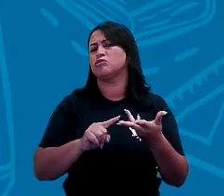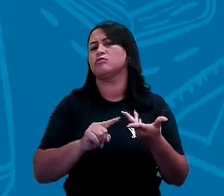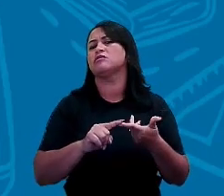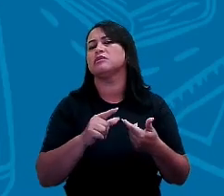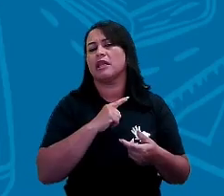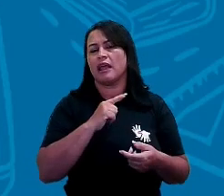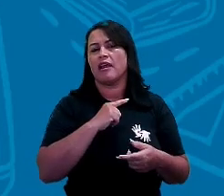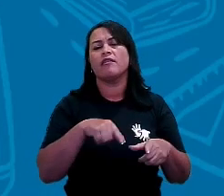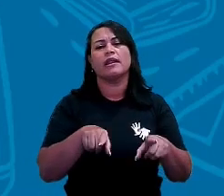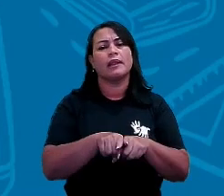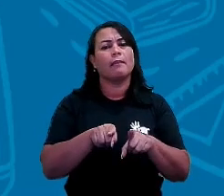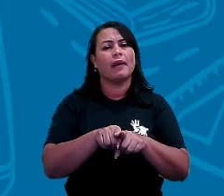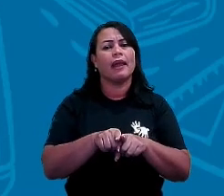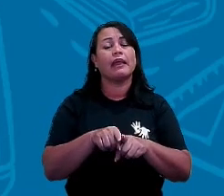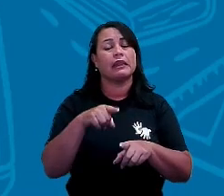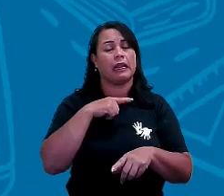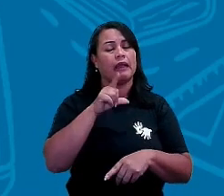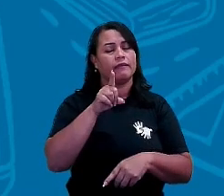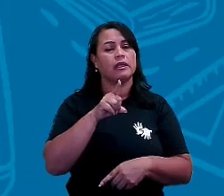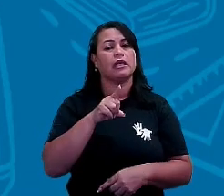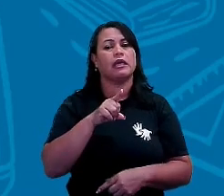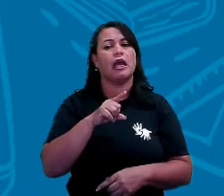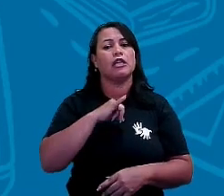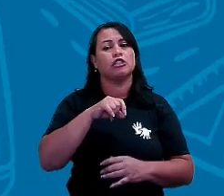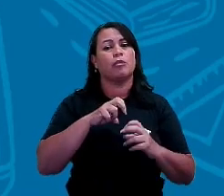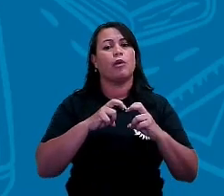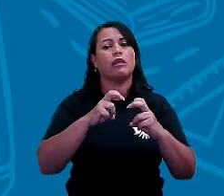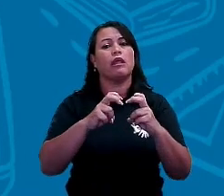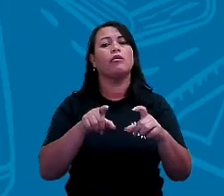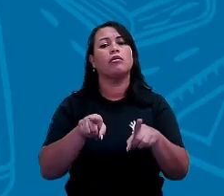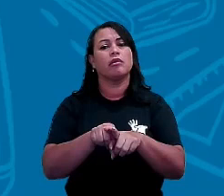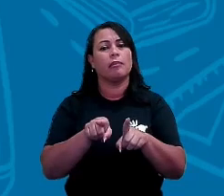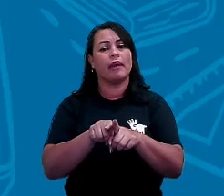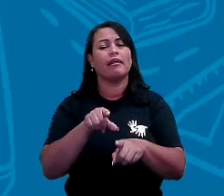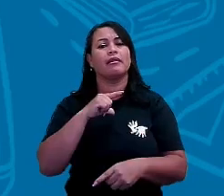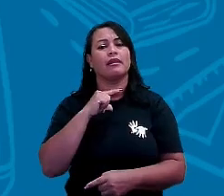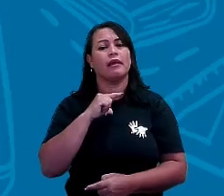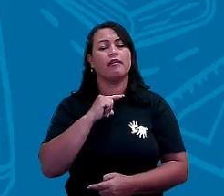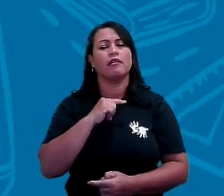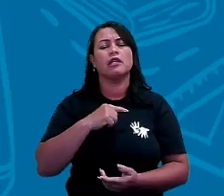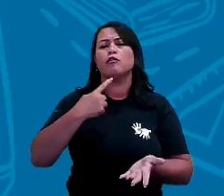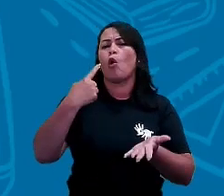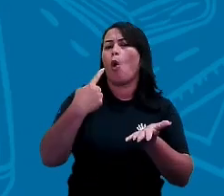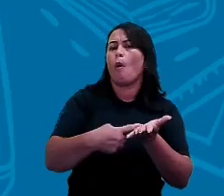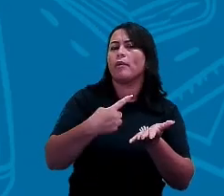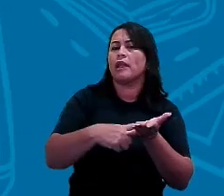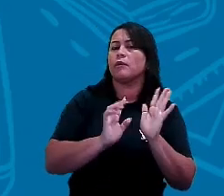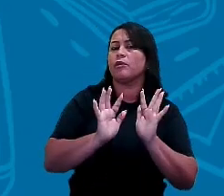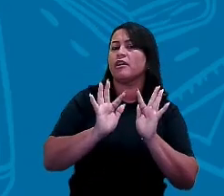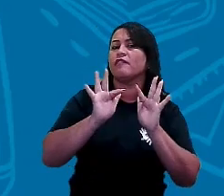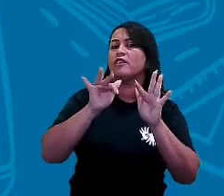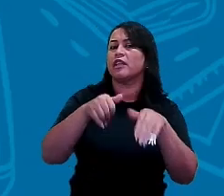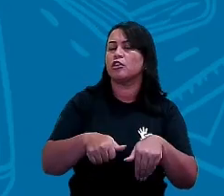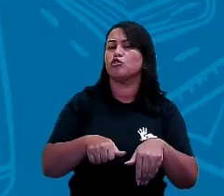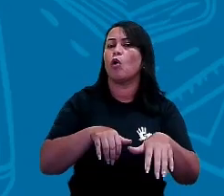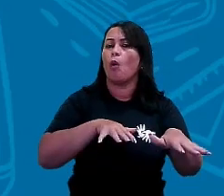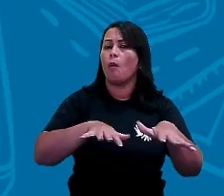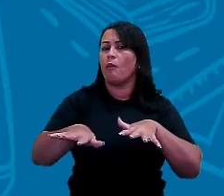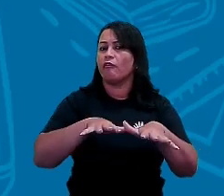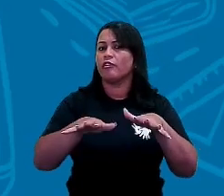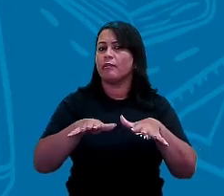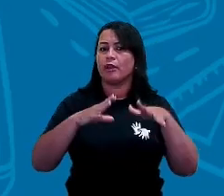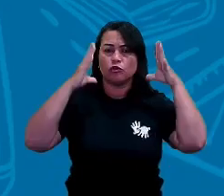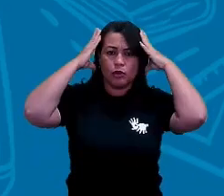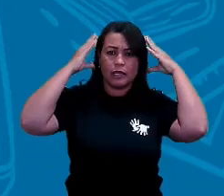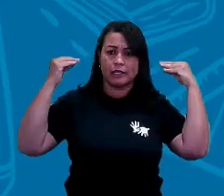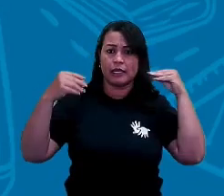a Batalha dos Guararapes, tá certo? Que culminaram, né, que encerrou esse movimento dos holandeses aqui